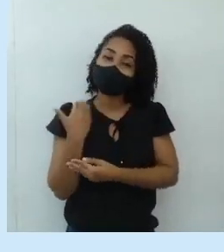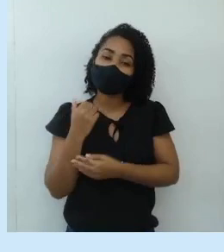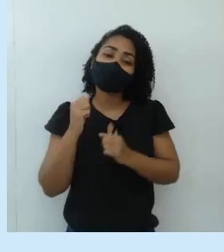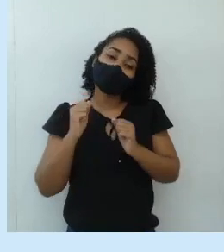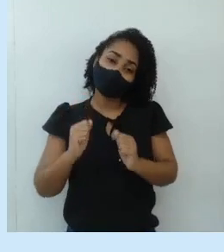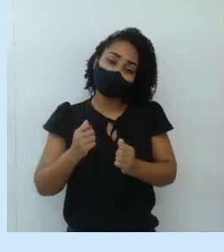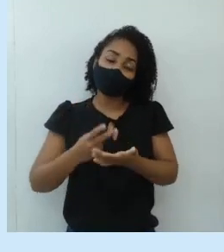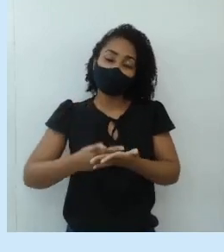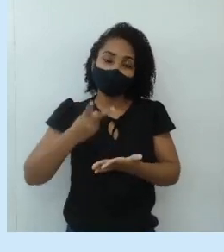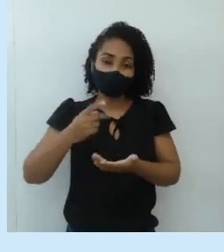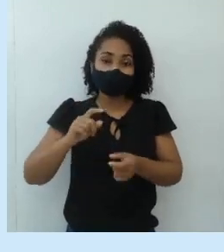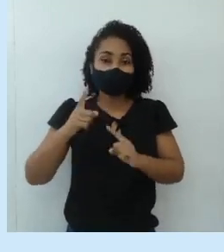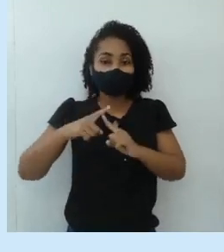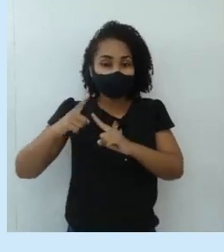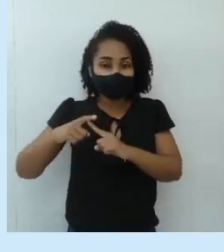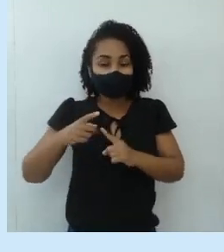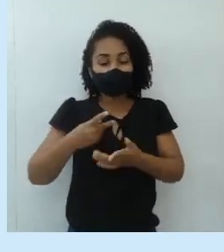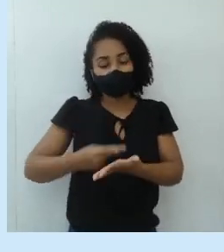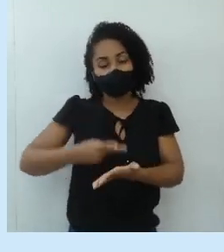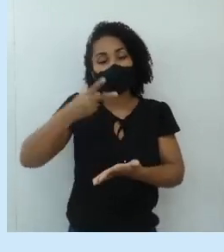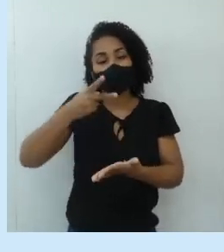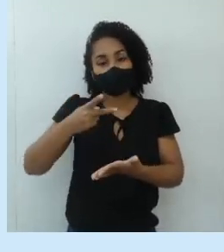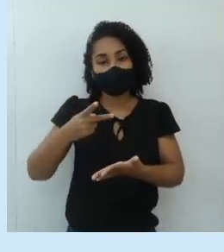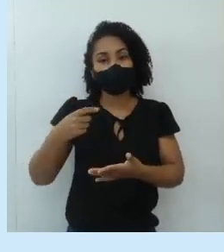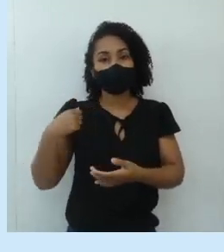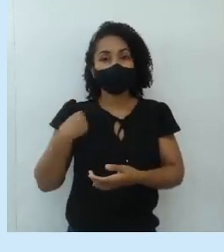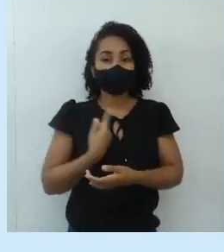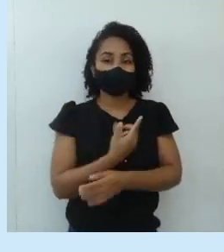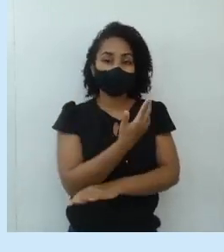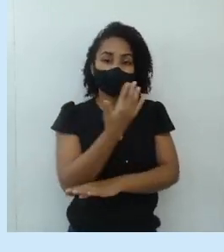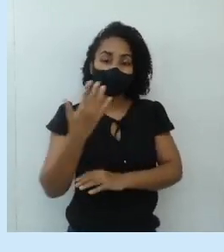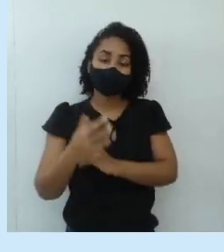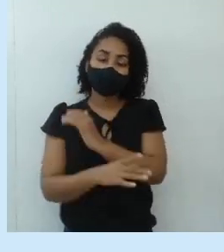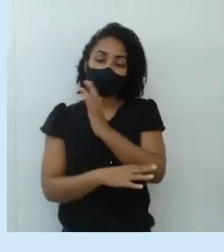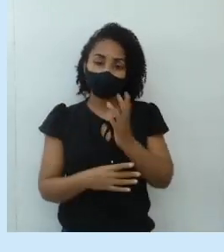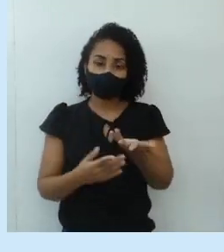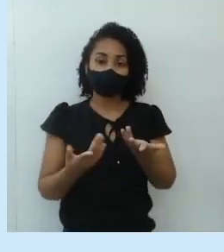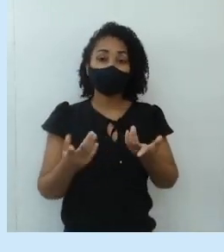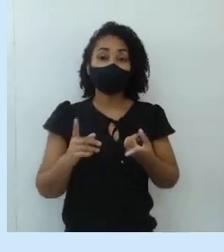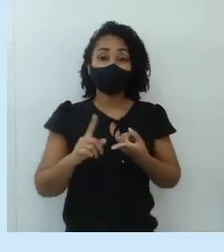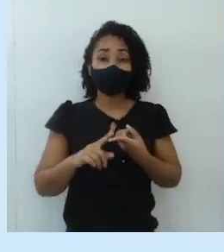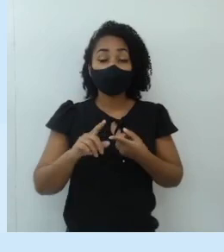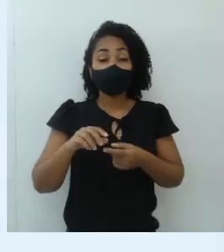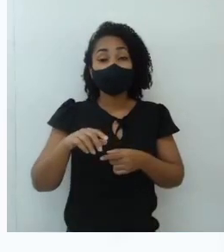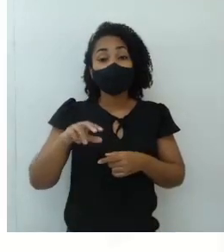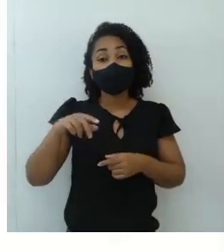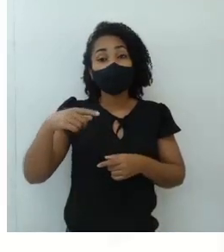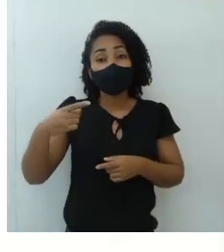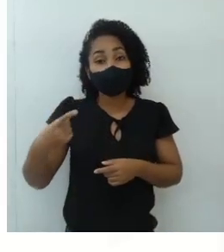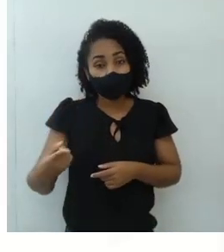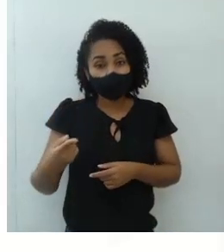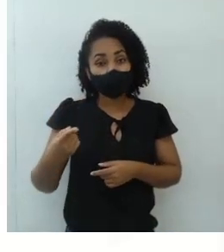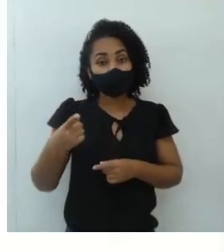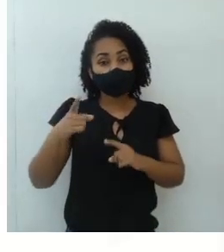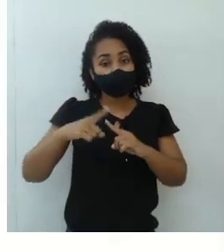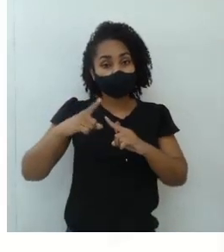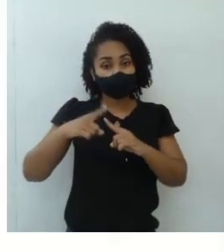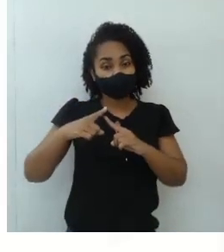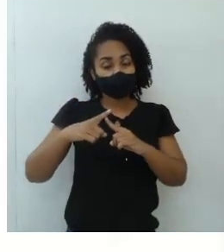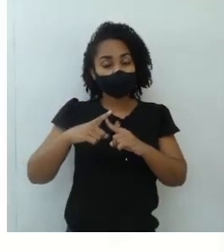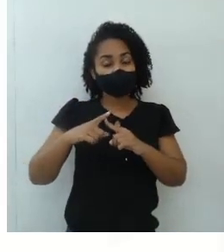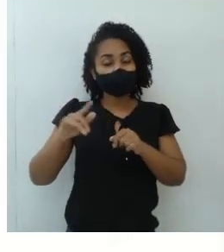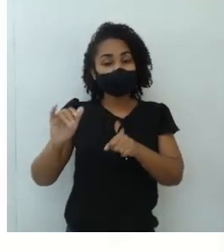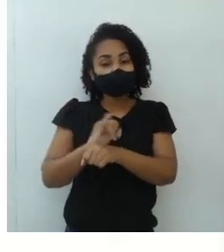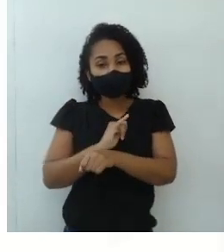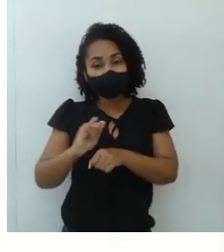com esses fenômenos da nossa atmosfera. Outra finalidade aí desse tipo de serviço é